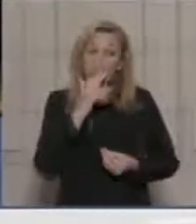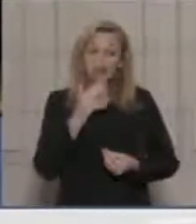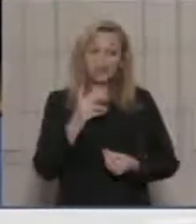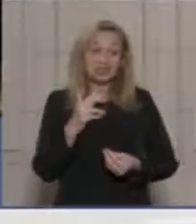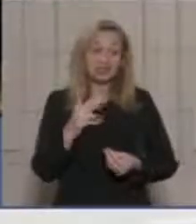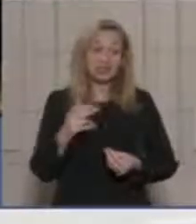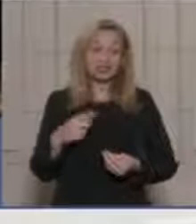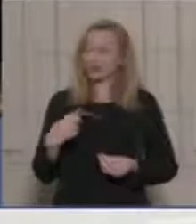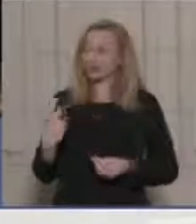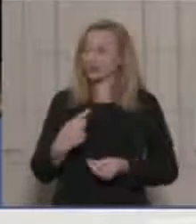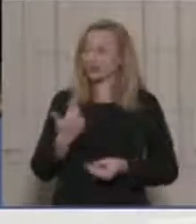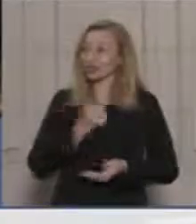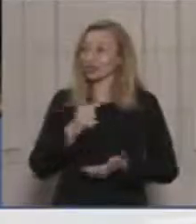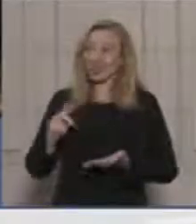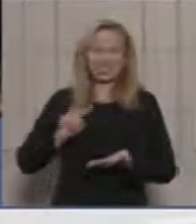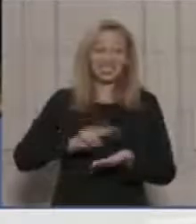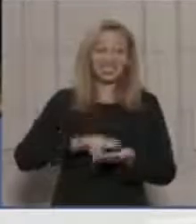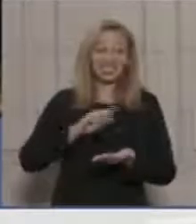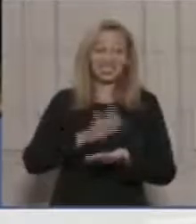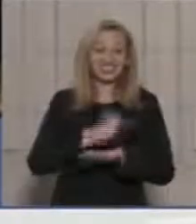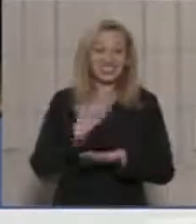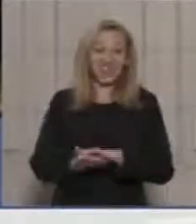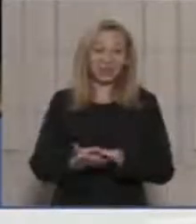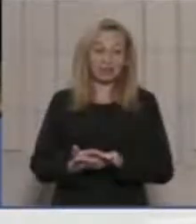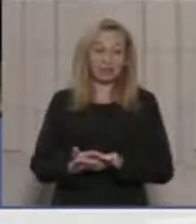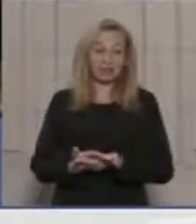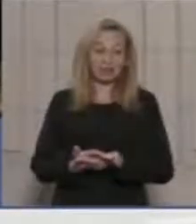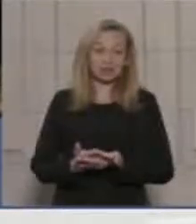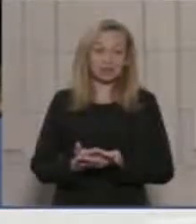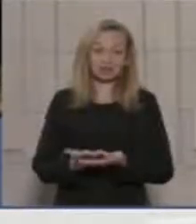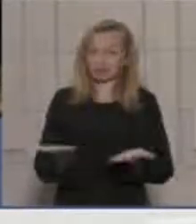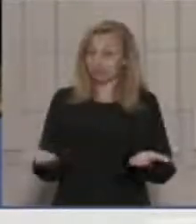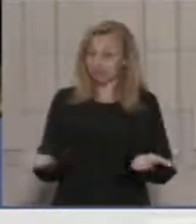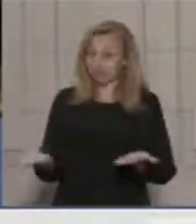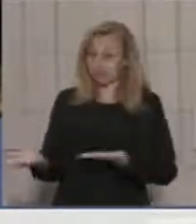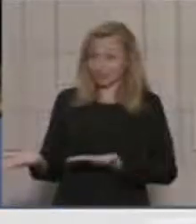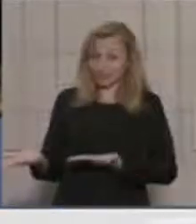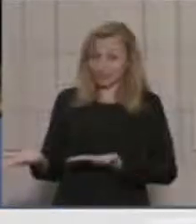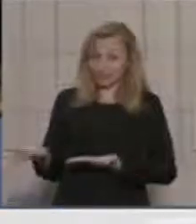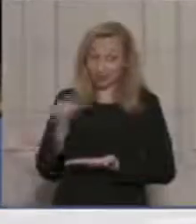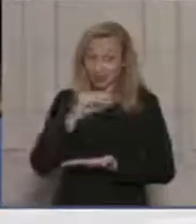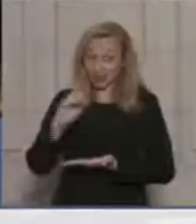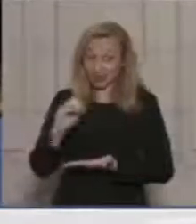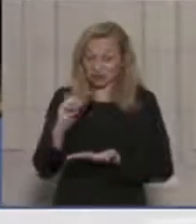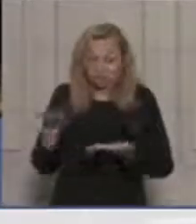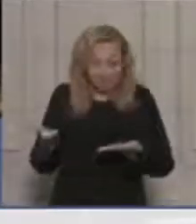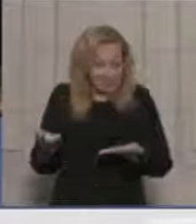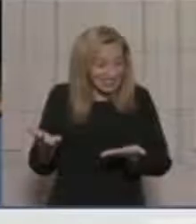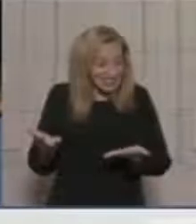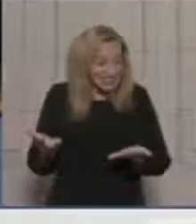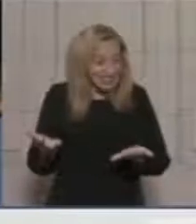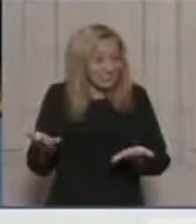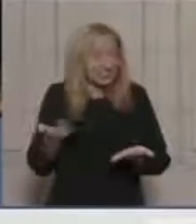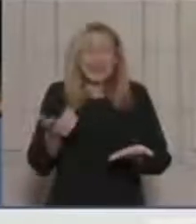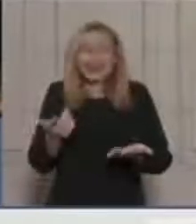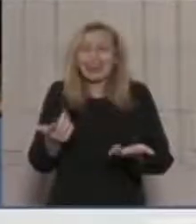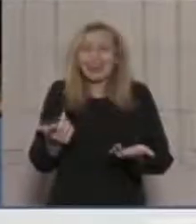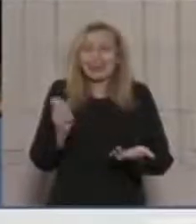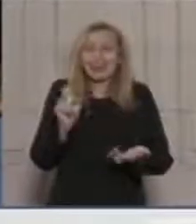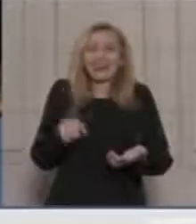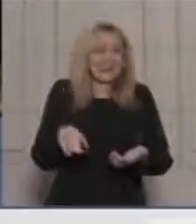intérpretes para isso. Então, é uma série, é uma pantomima, é uma